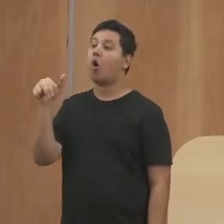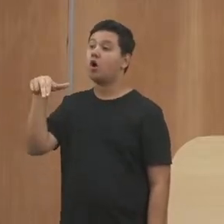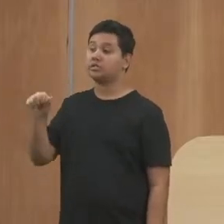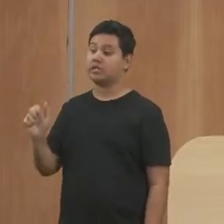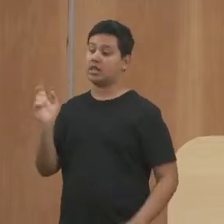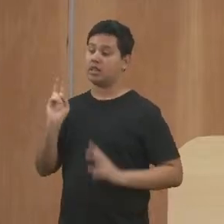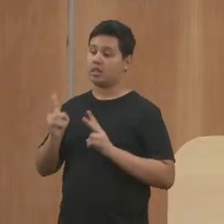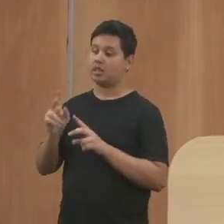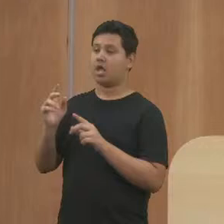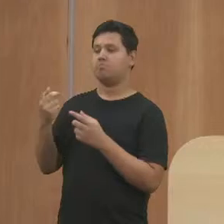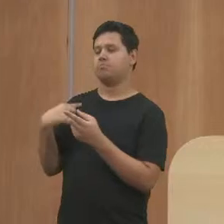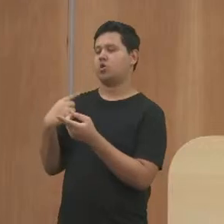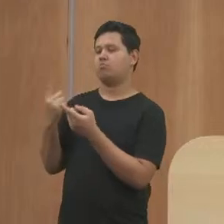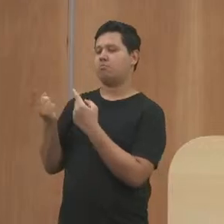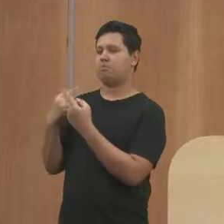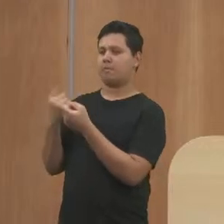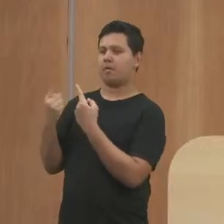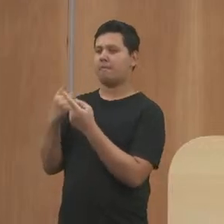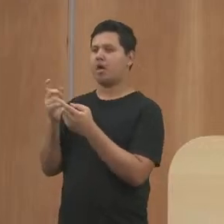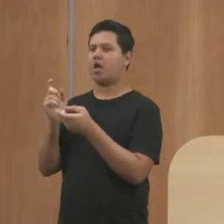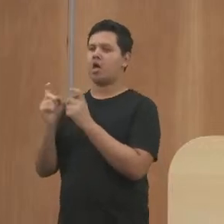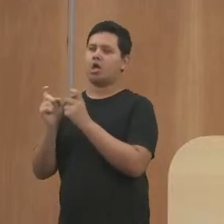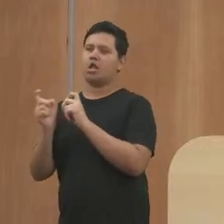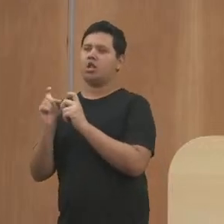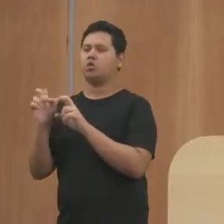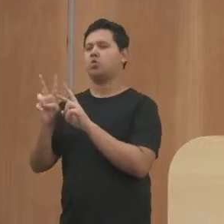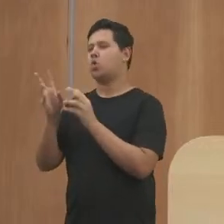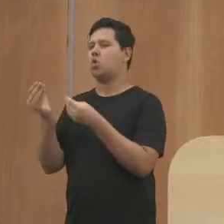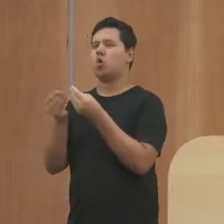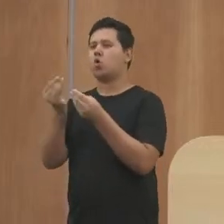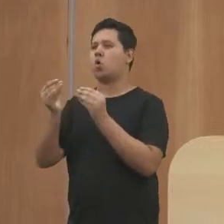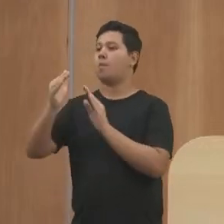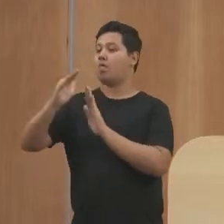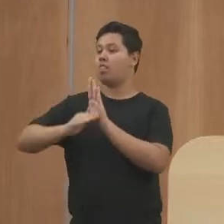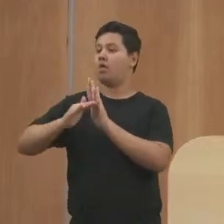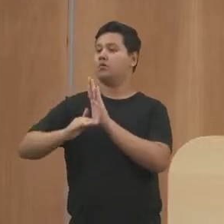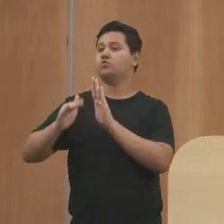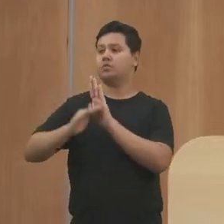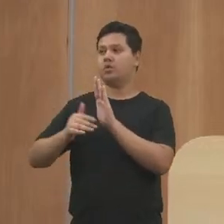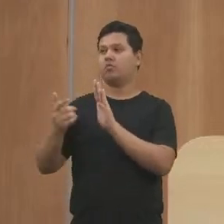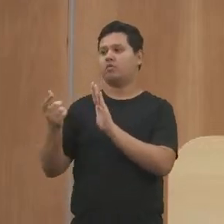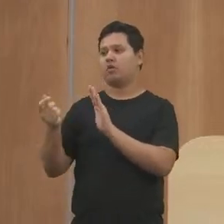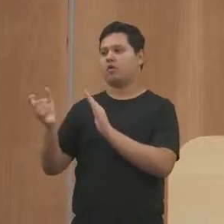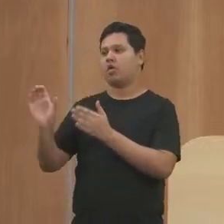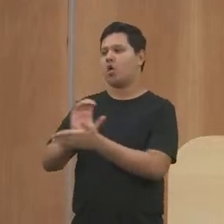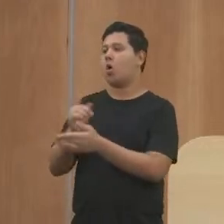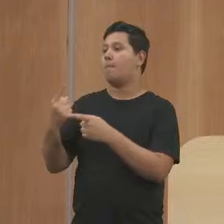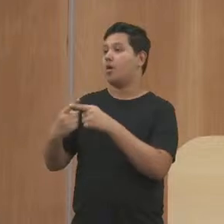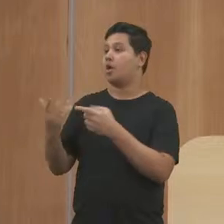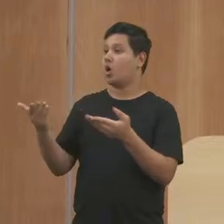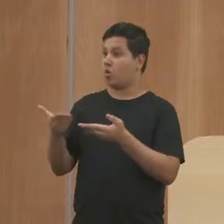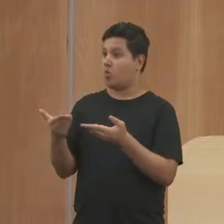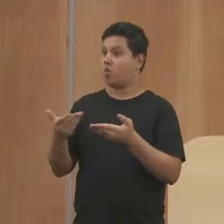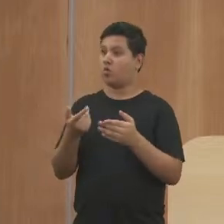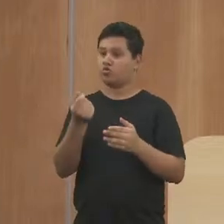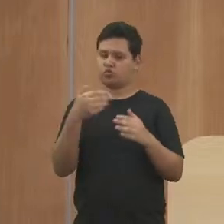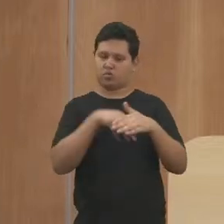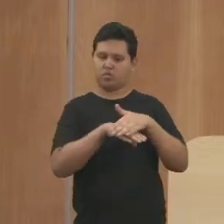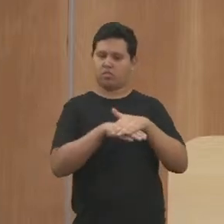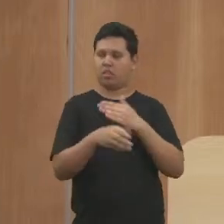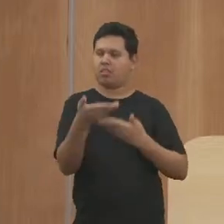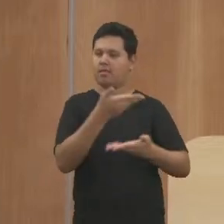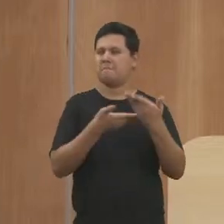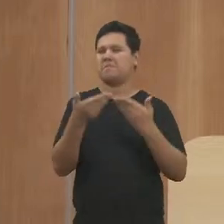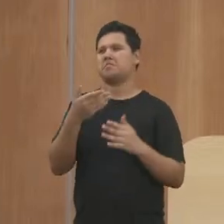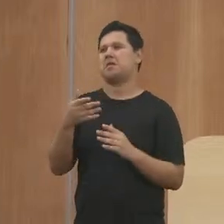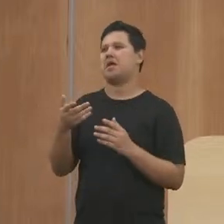gente tem discutido bastante formas de diminuir essa contribuição, que hoje para o fluxo de caixa é tenebroso, né?